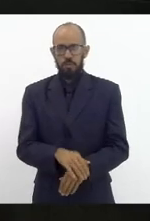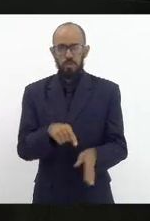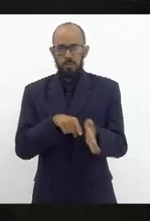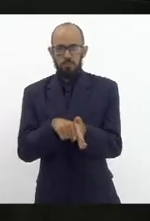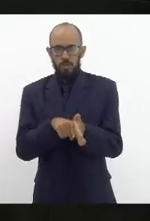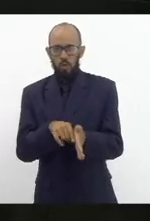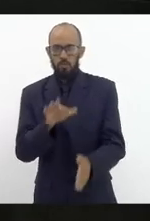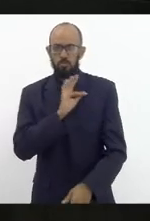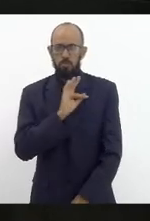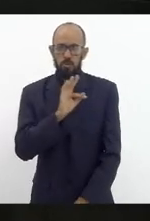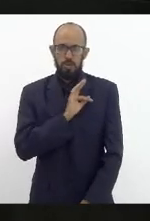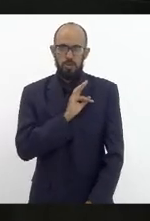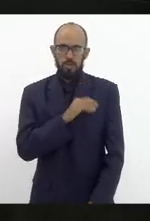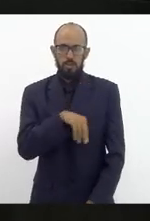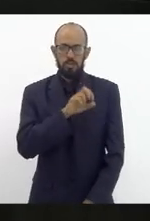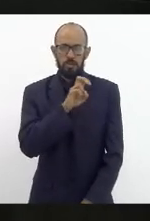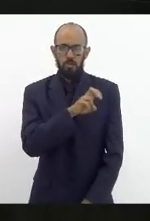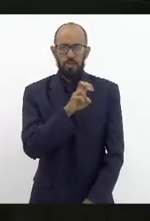polícia,